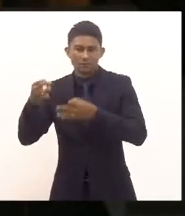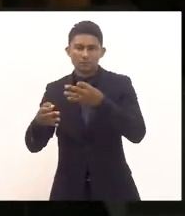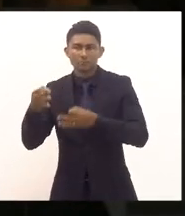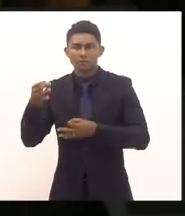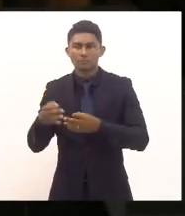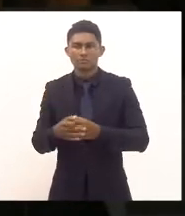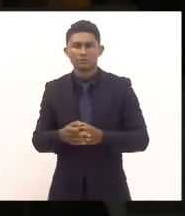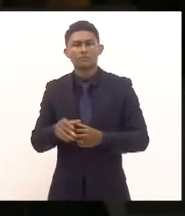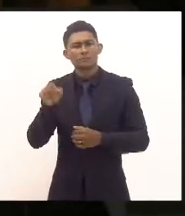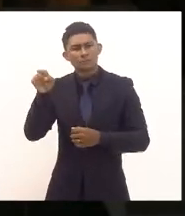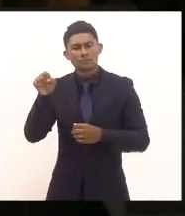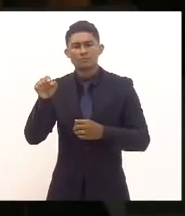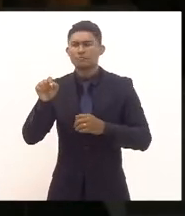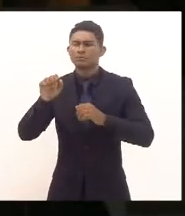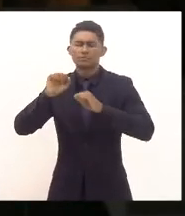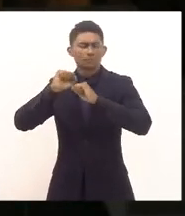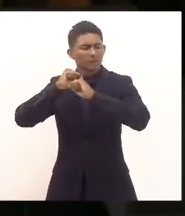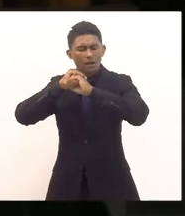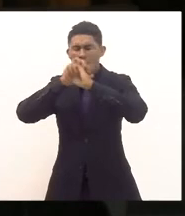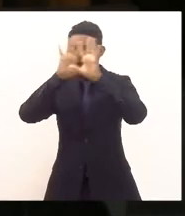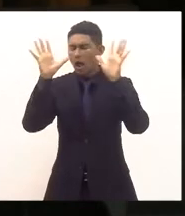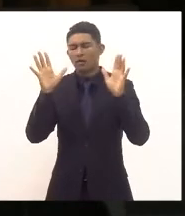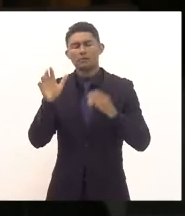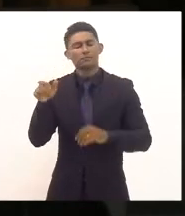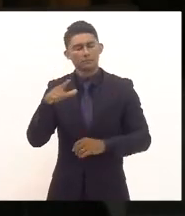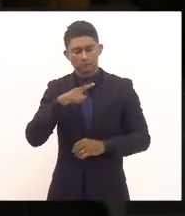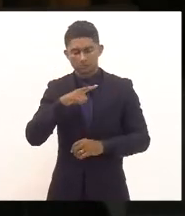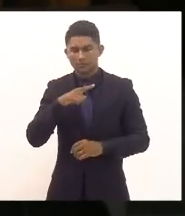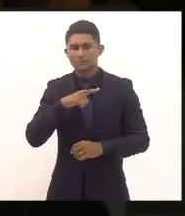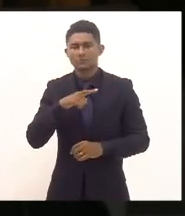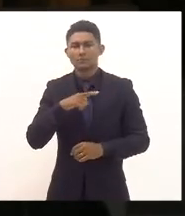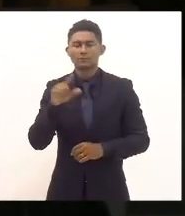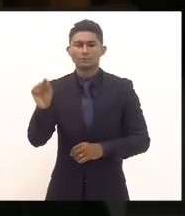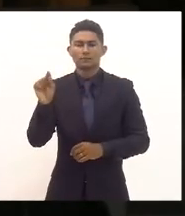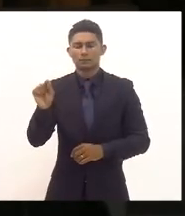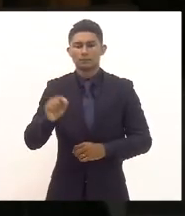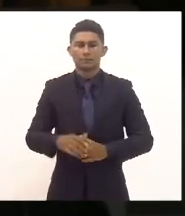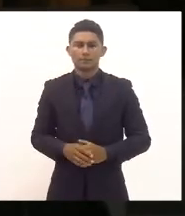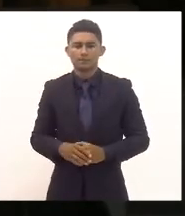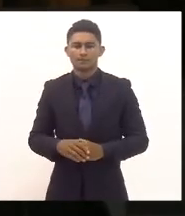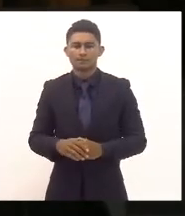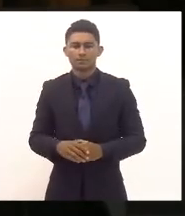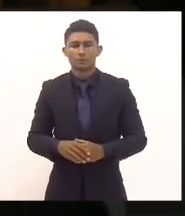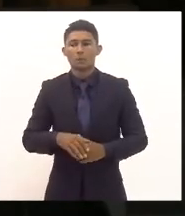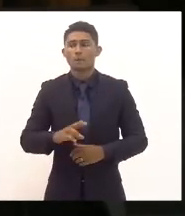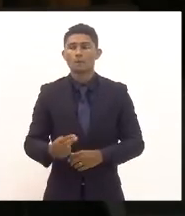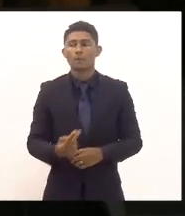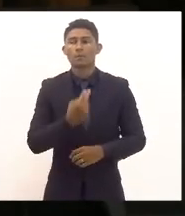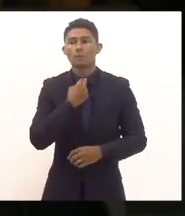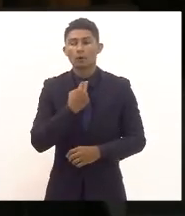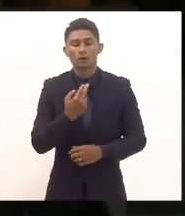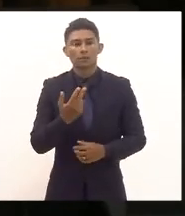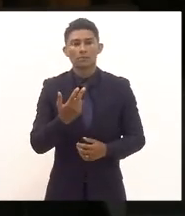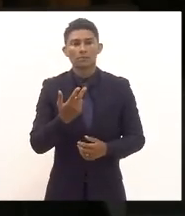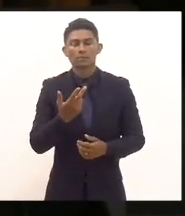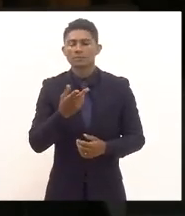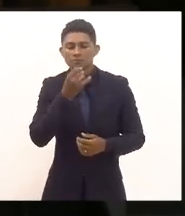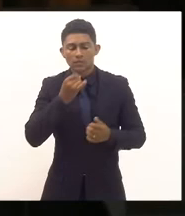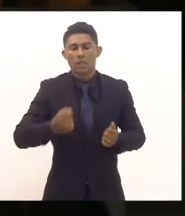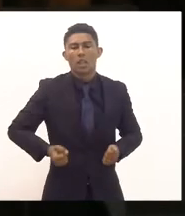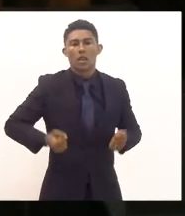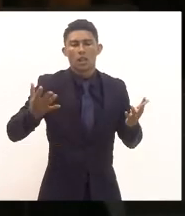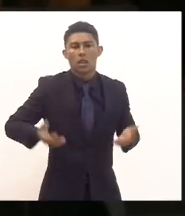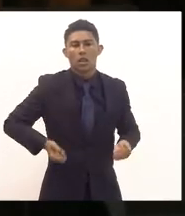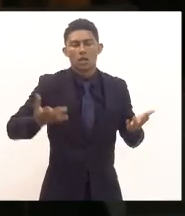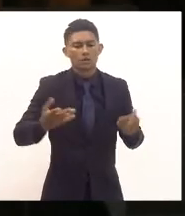e lá tá claro o quê e o que não pode em termos de despesa